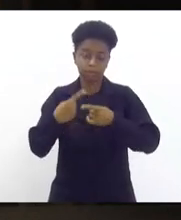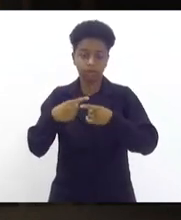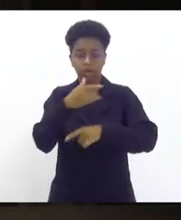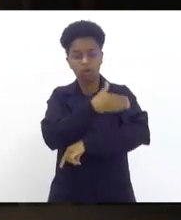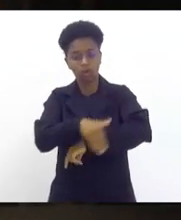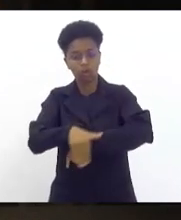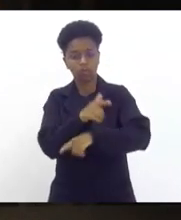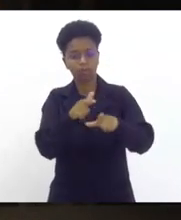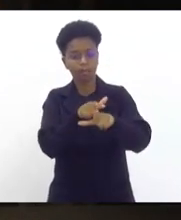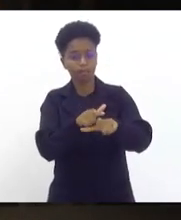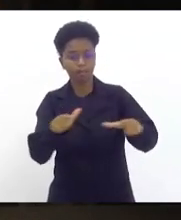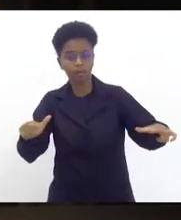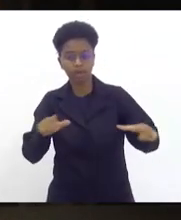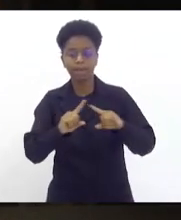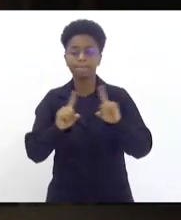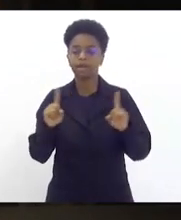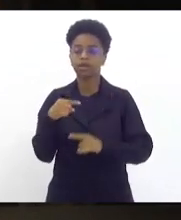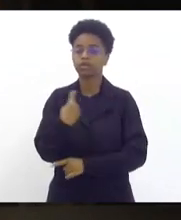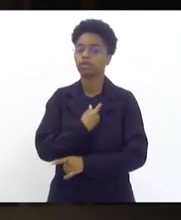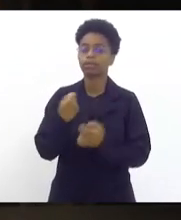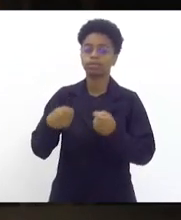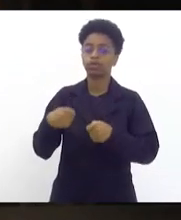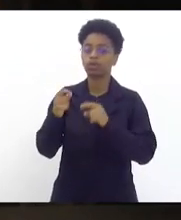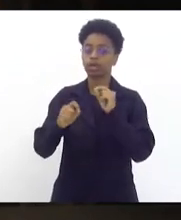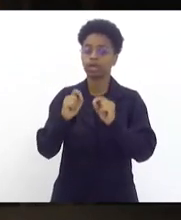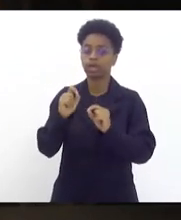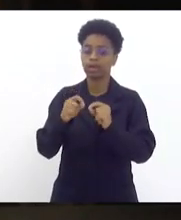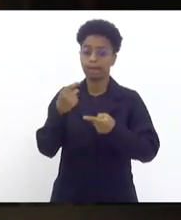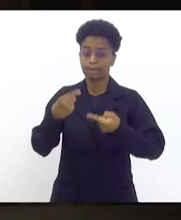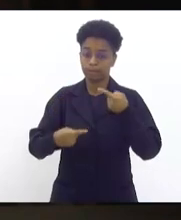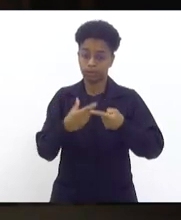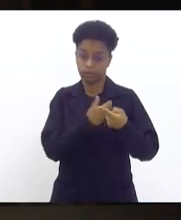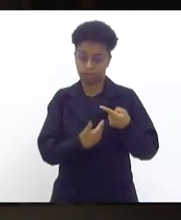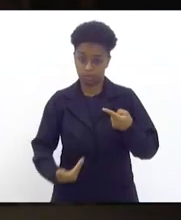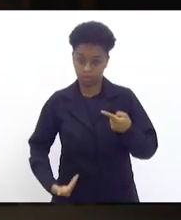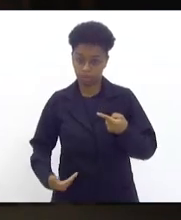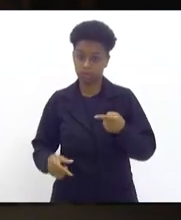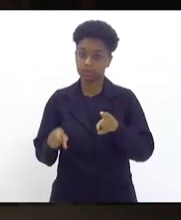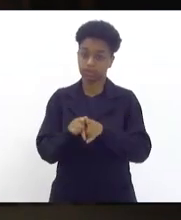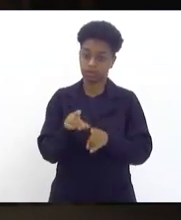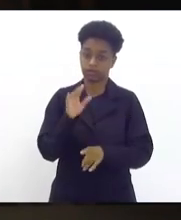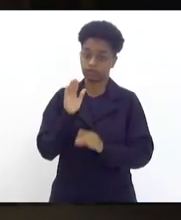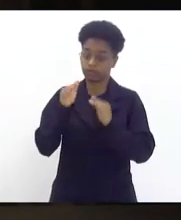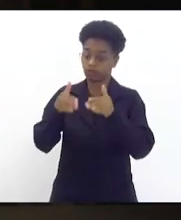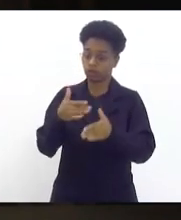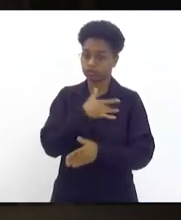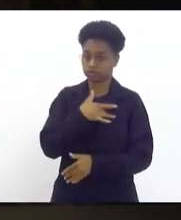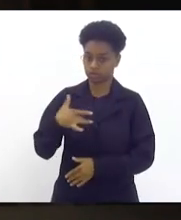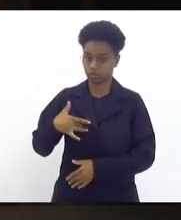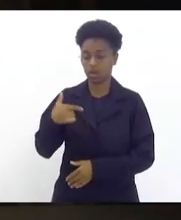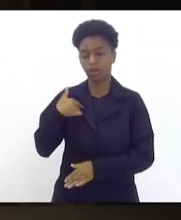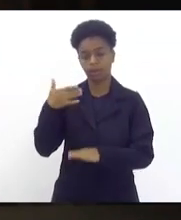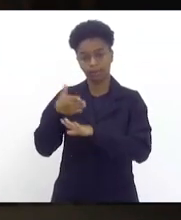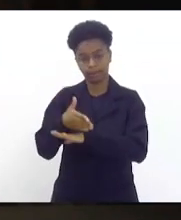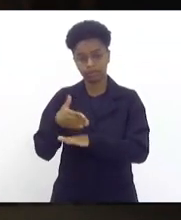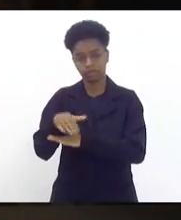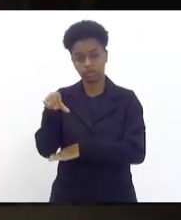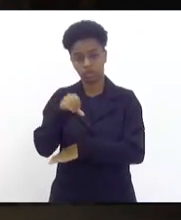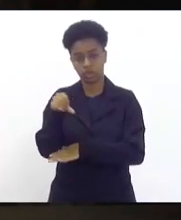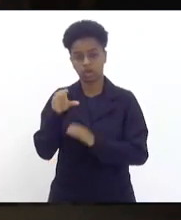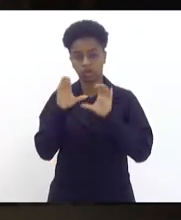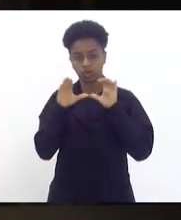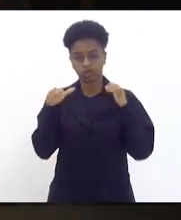e o que que nós precisamos também de políticas públicas de saúde participei da nona Conferência